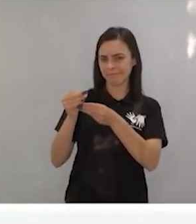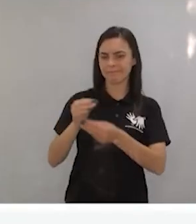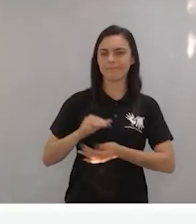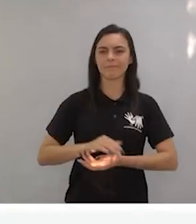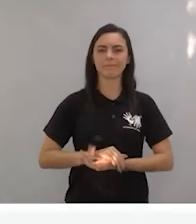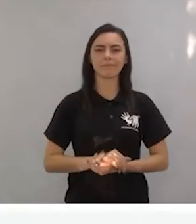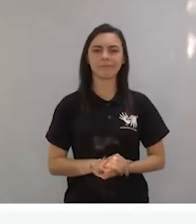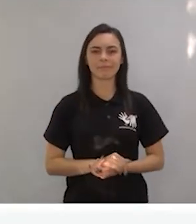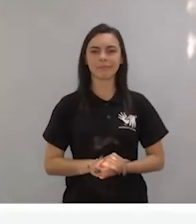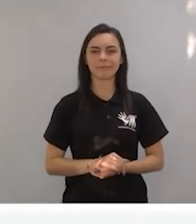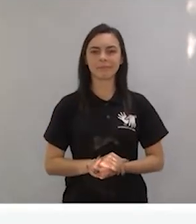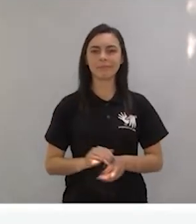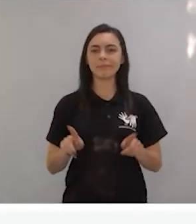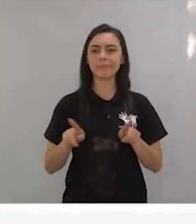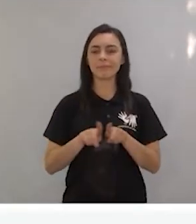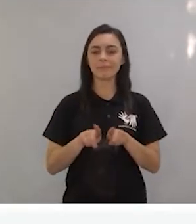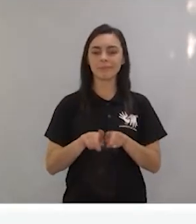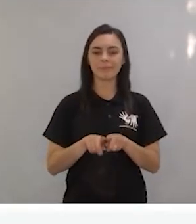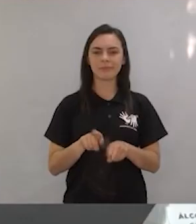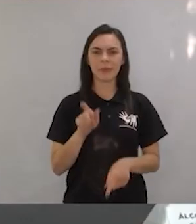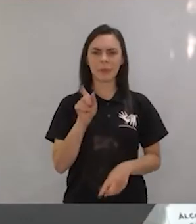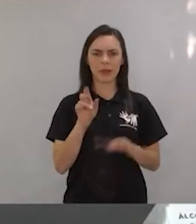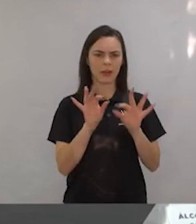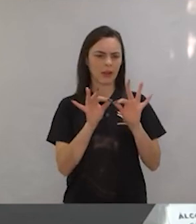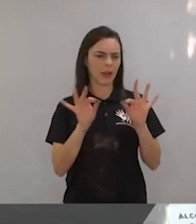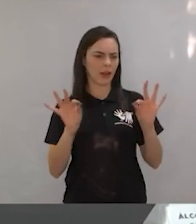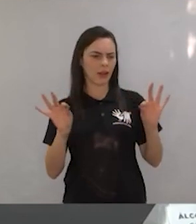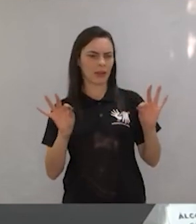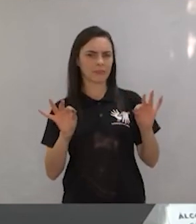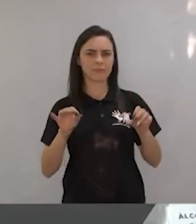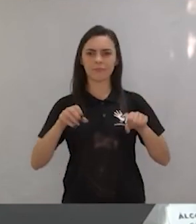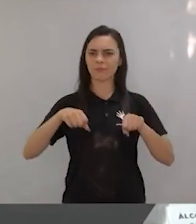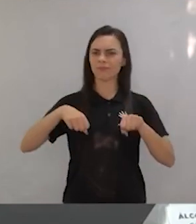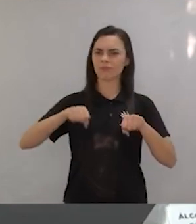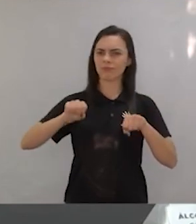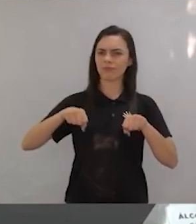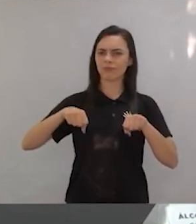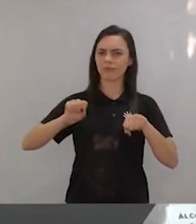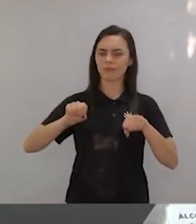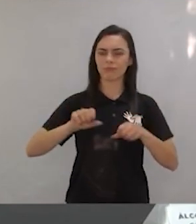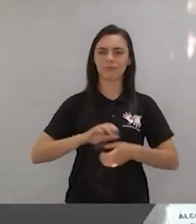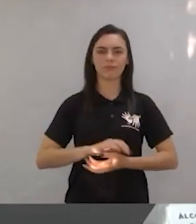lista. E a palavra, uma palavra bem grande,